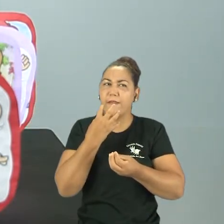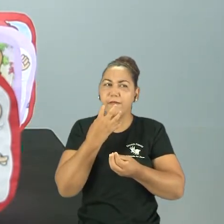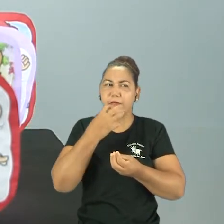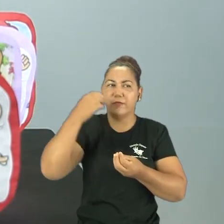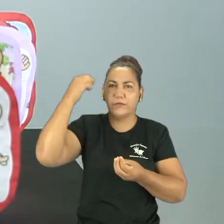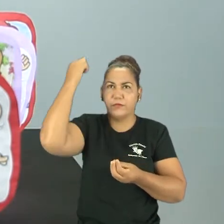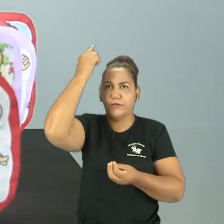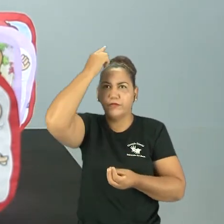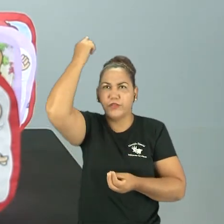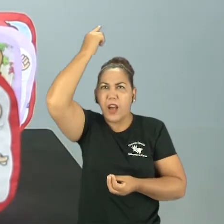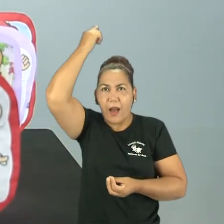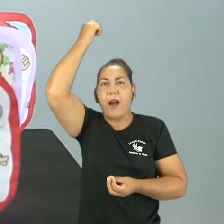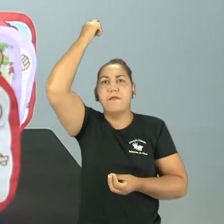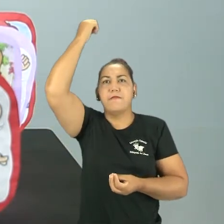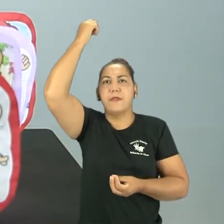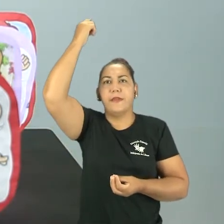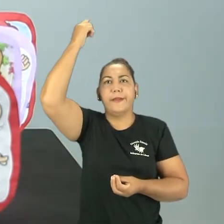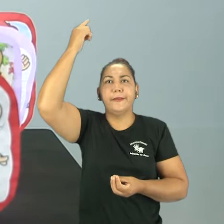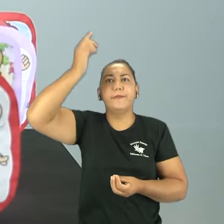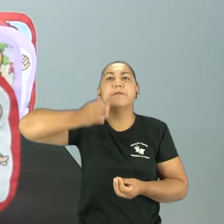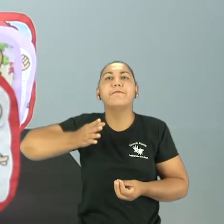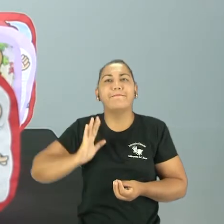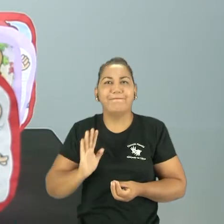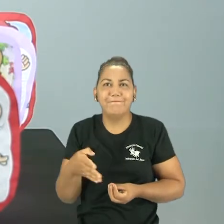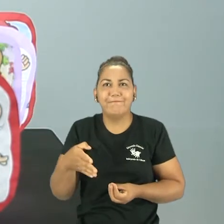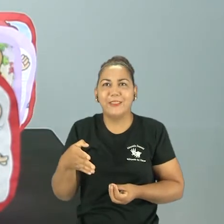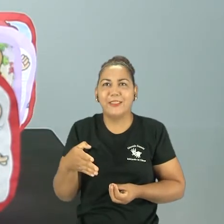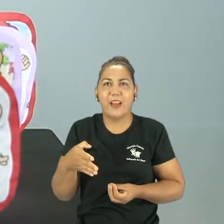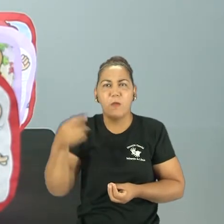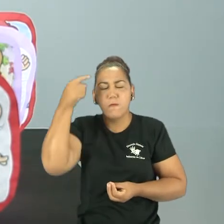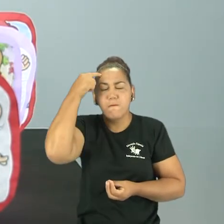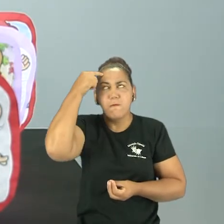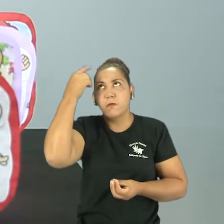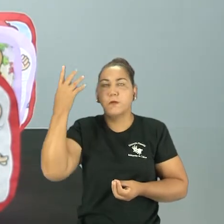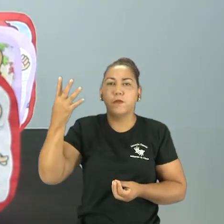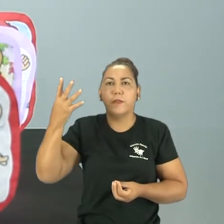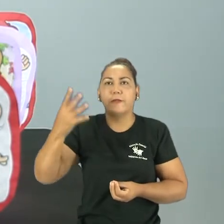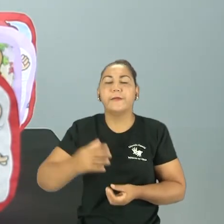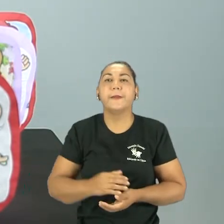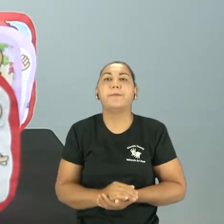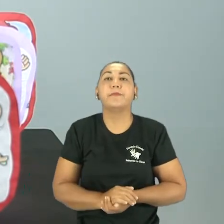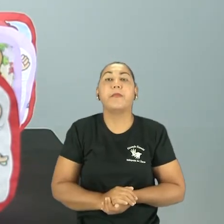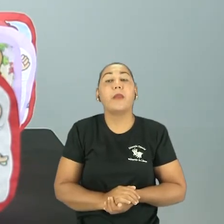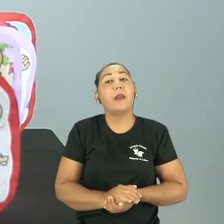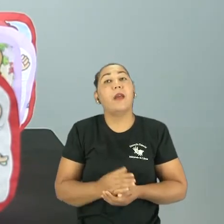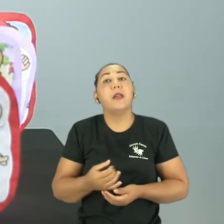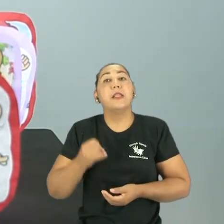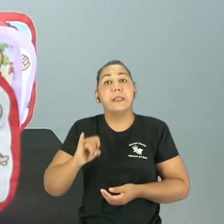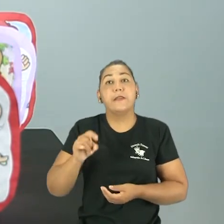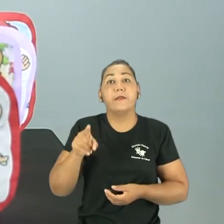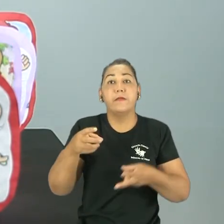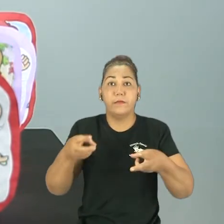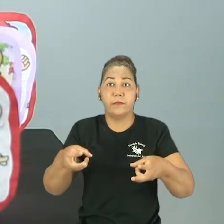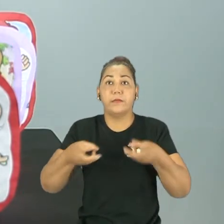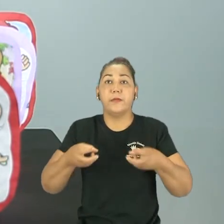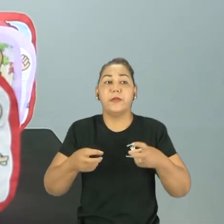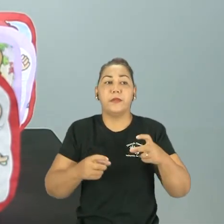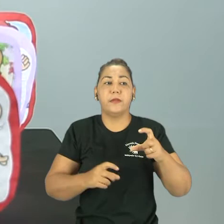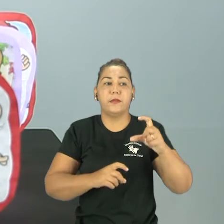mais imaginar nada. Enfim, se você for observar uma história em quadrinhos, ela